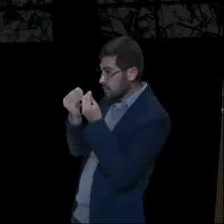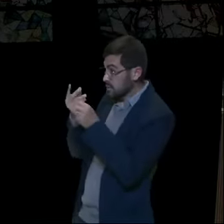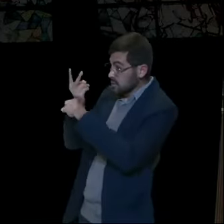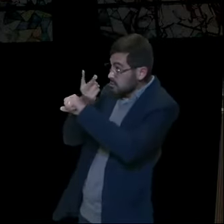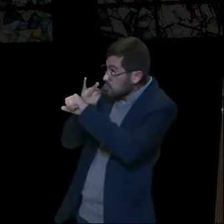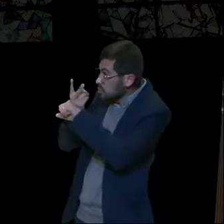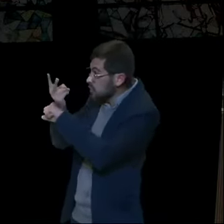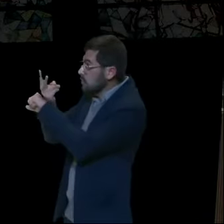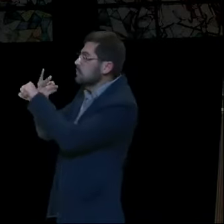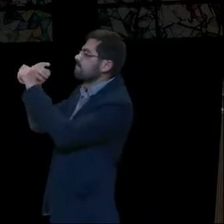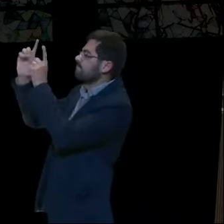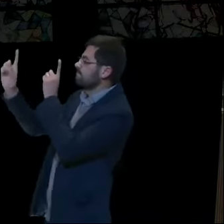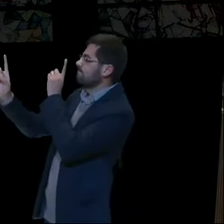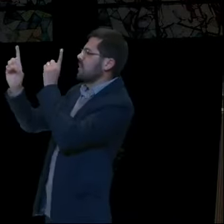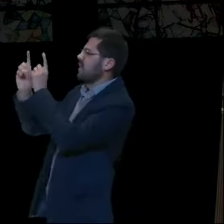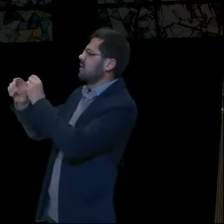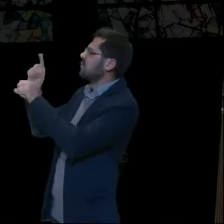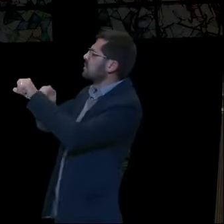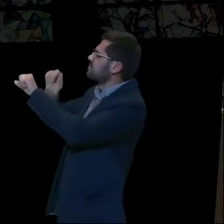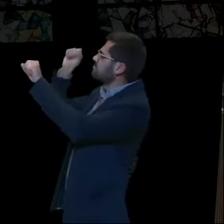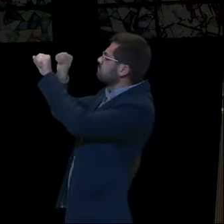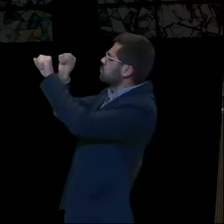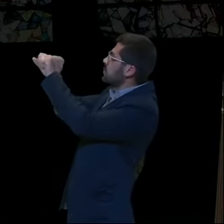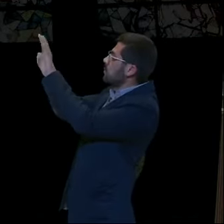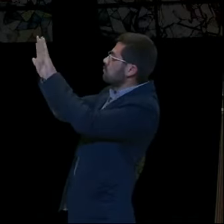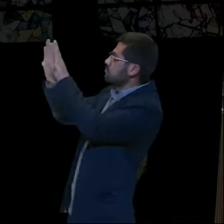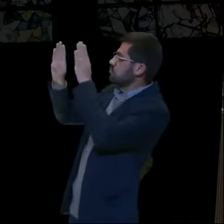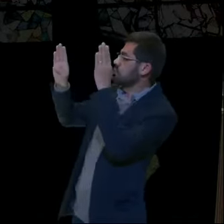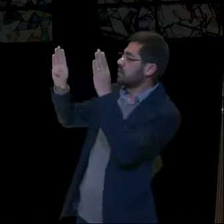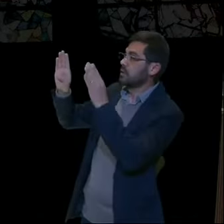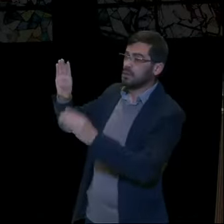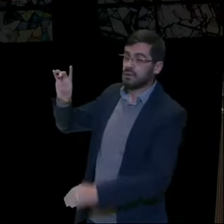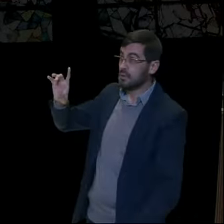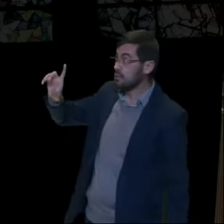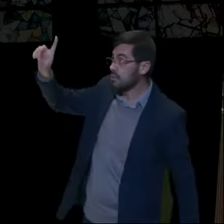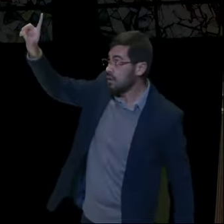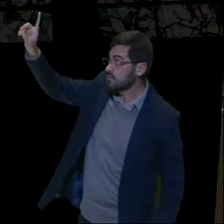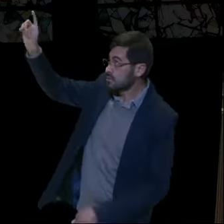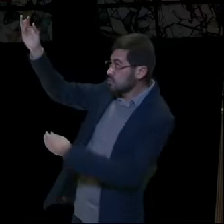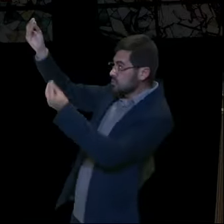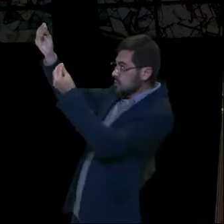acharemos, batemos e a porta se abrirá, e que o Pai derramaria do seu